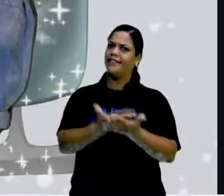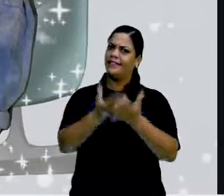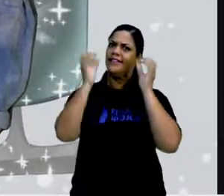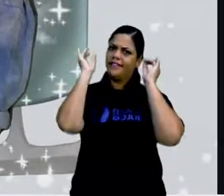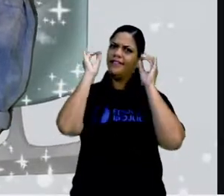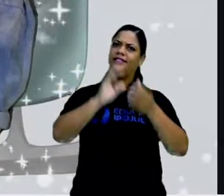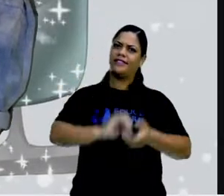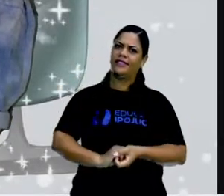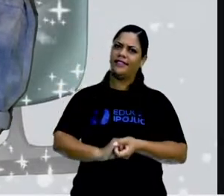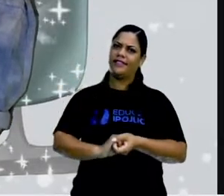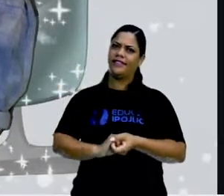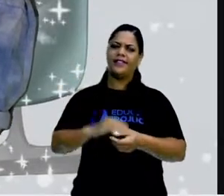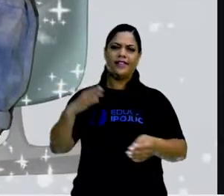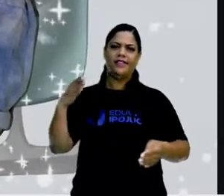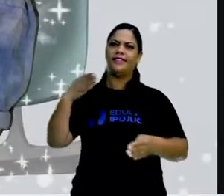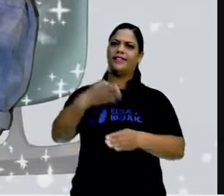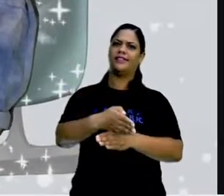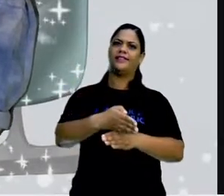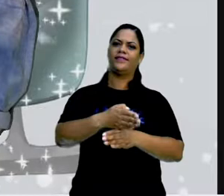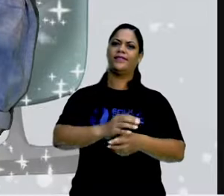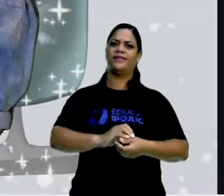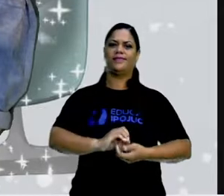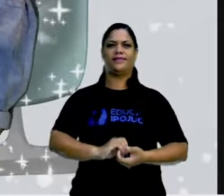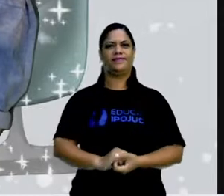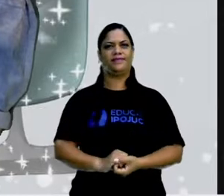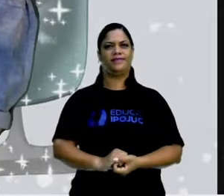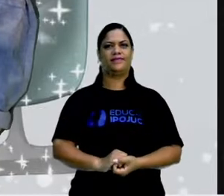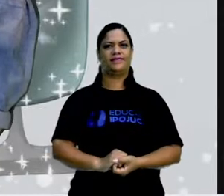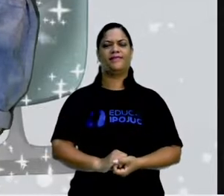neve? Ele subiu no trenó, leiturinha.